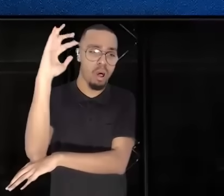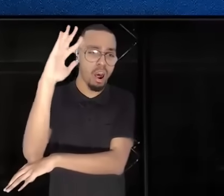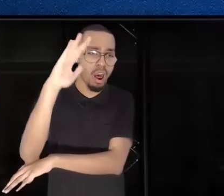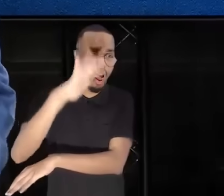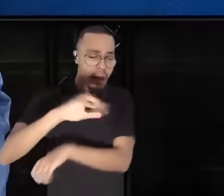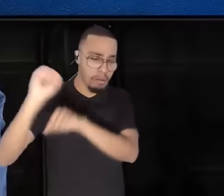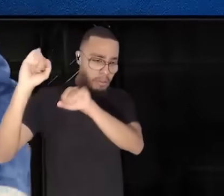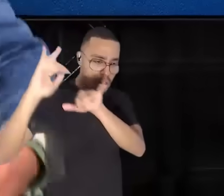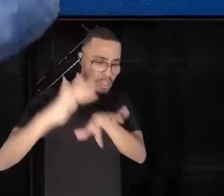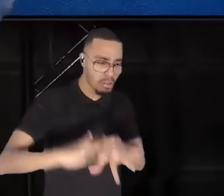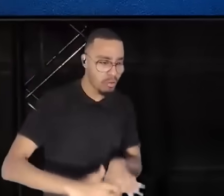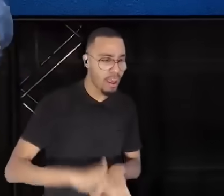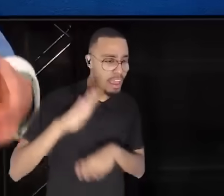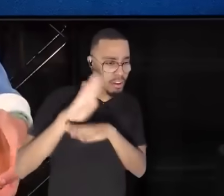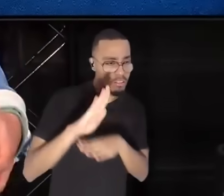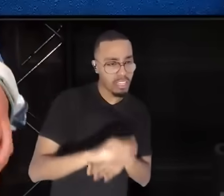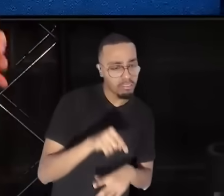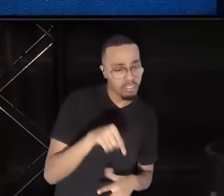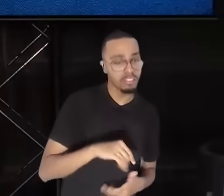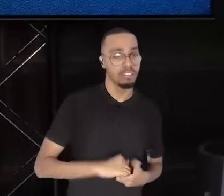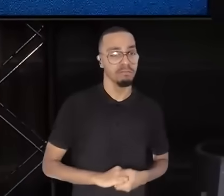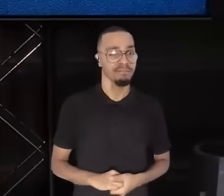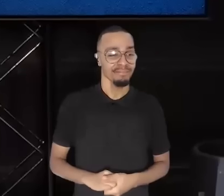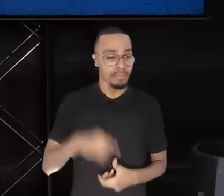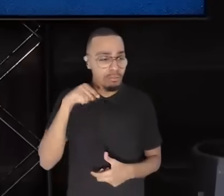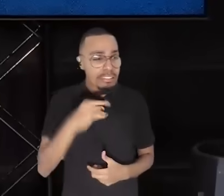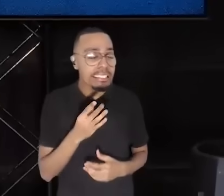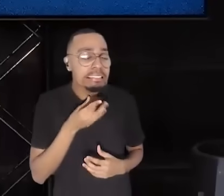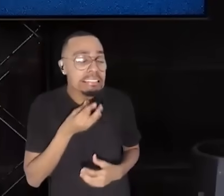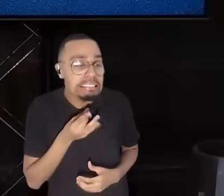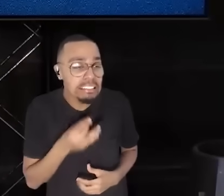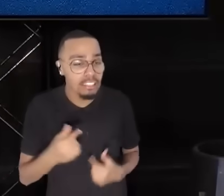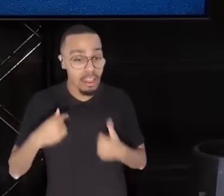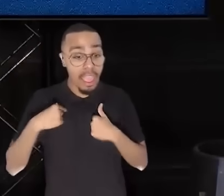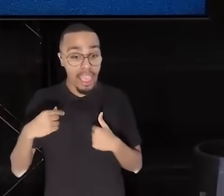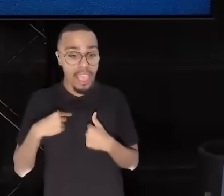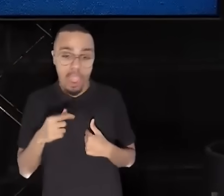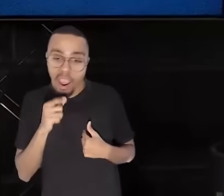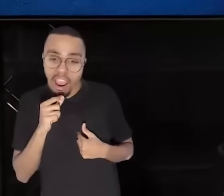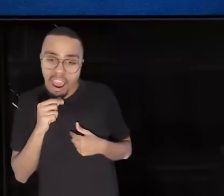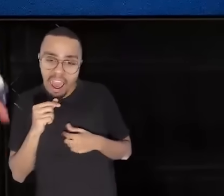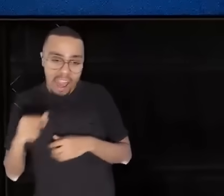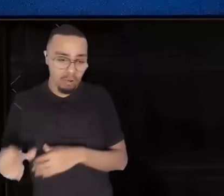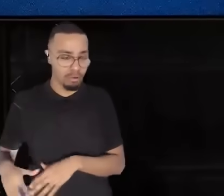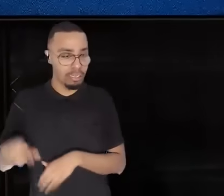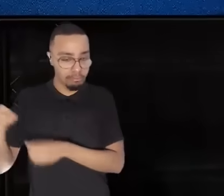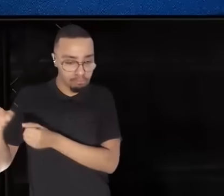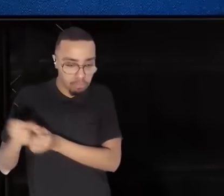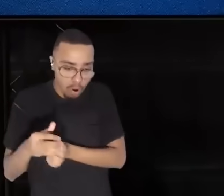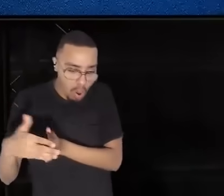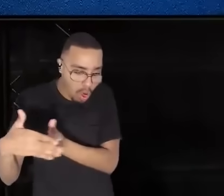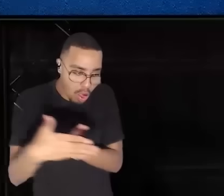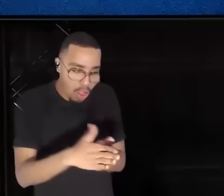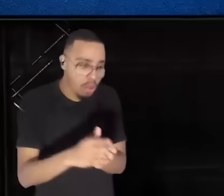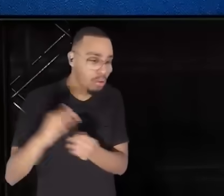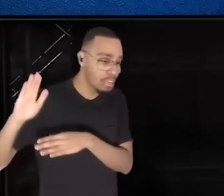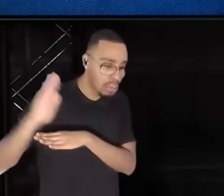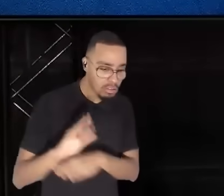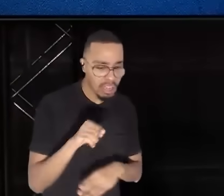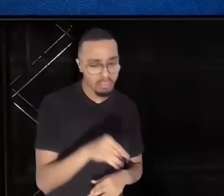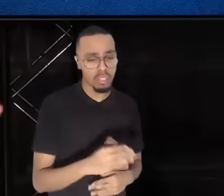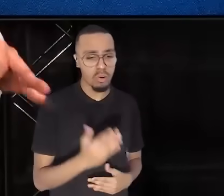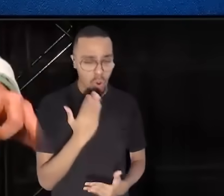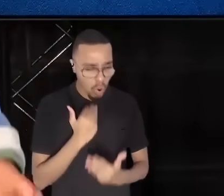vocês estiverem com sede, eu serei a água que vai sair da rocha, que vai alimentar sua sede. Quando vocês estiverem com fome,